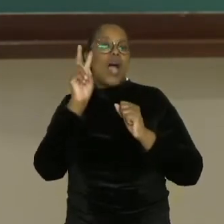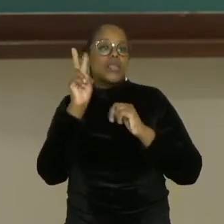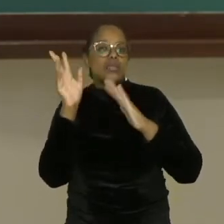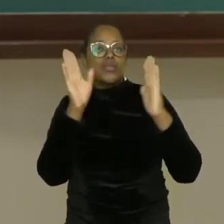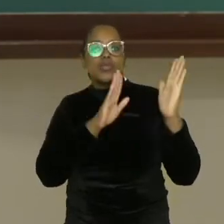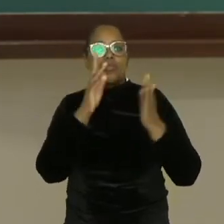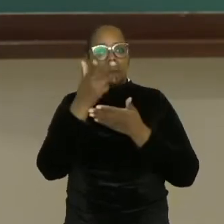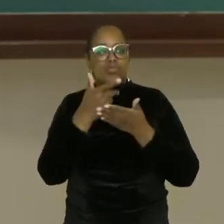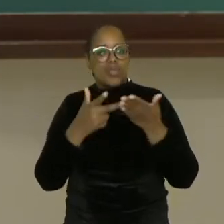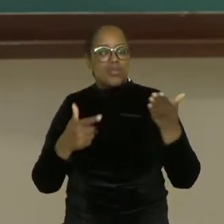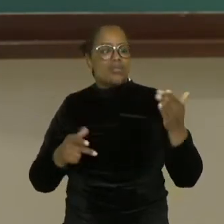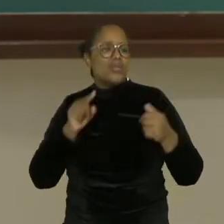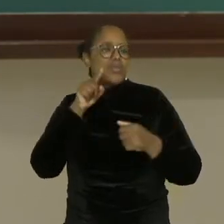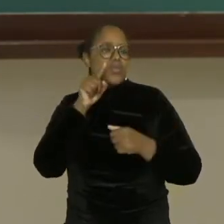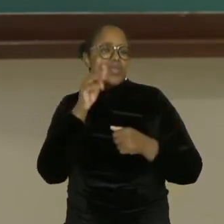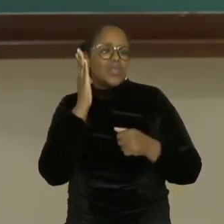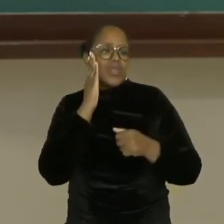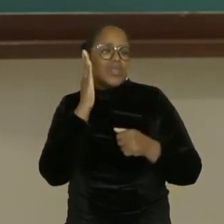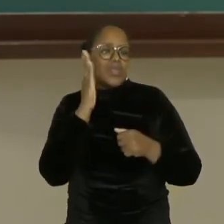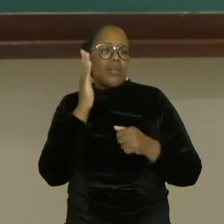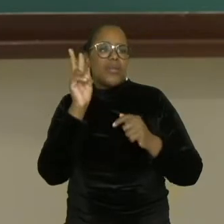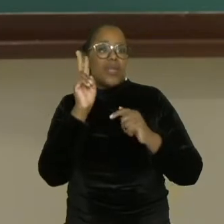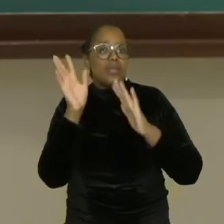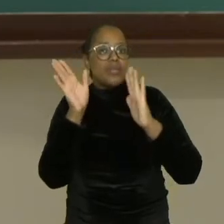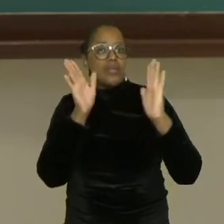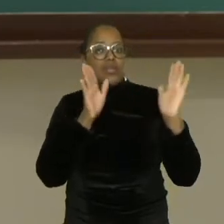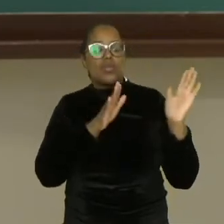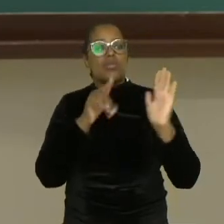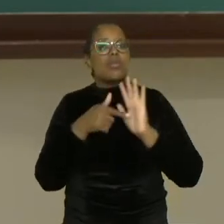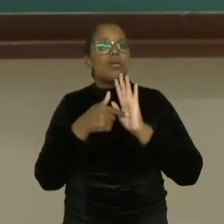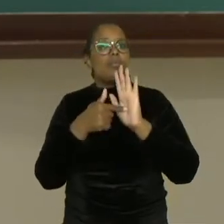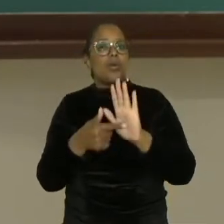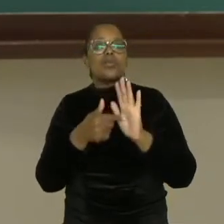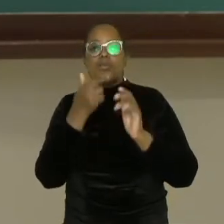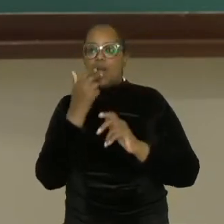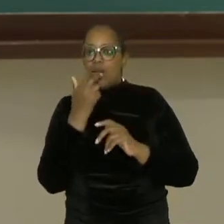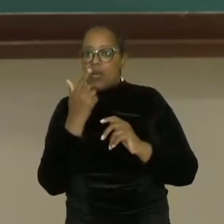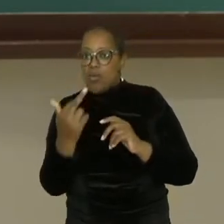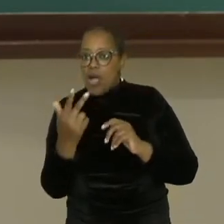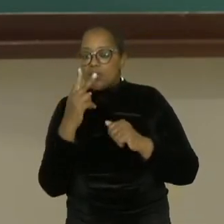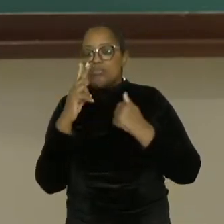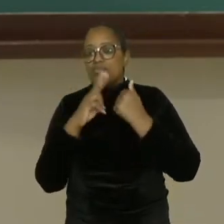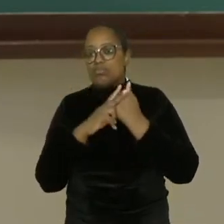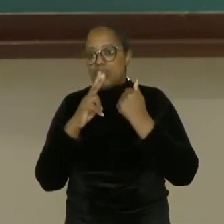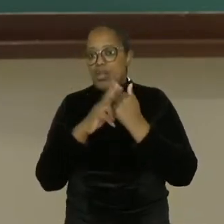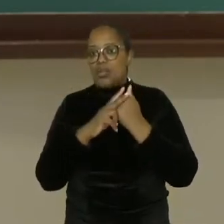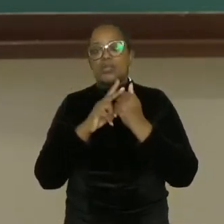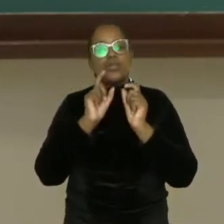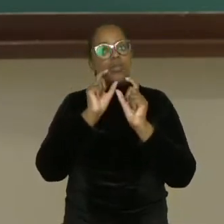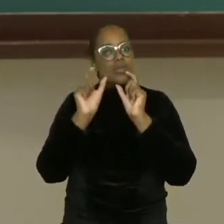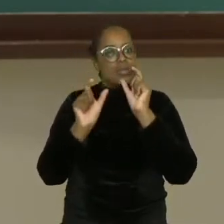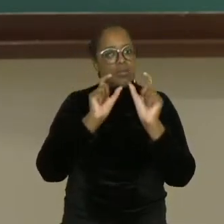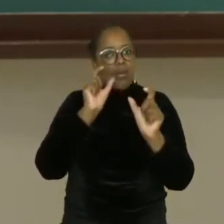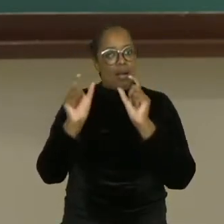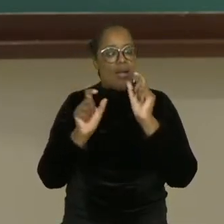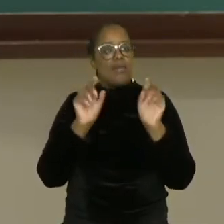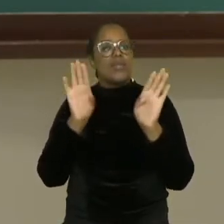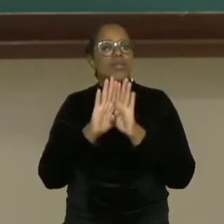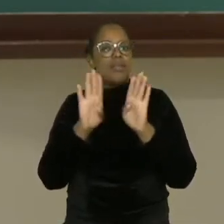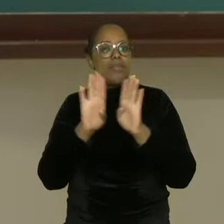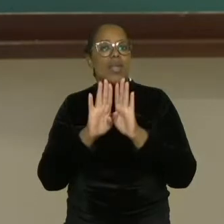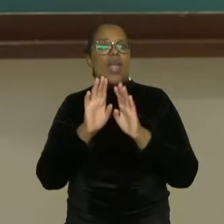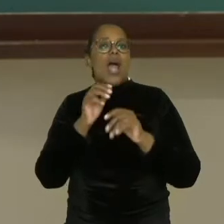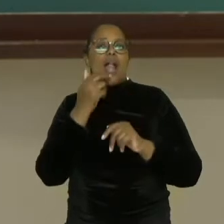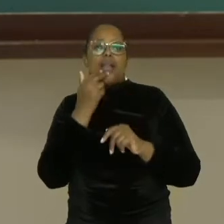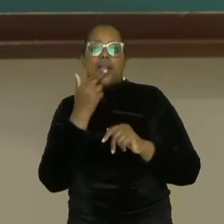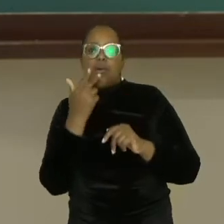quadrinhos. Vocês sabem que as histórias em quadrinhos apresentam linguagem verbal, que são as palavras, e linguagem não